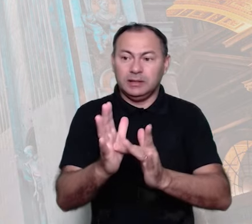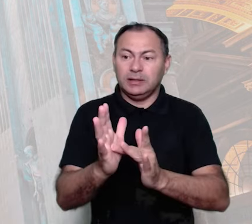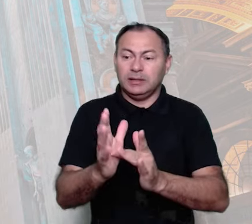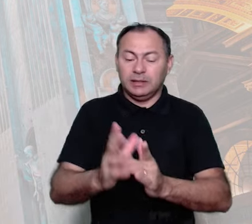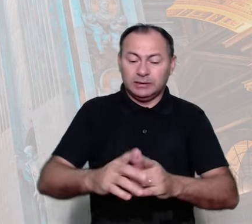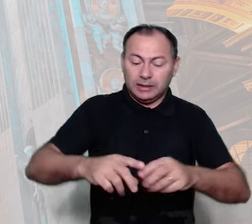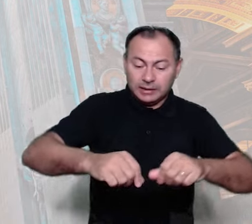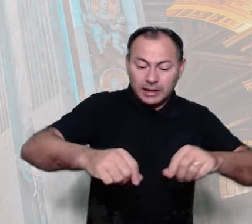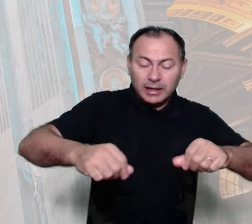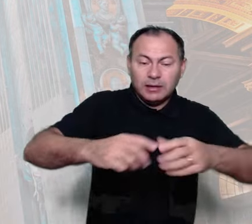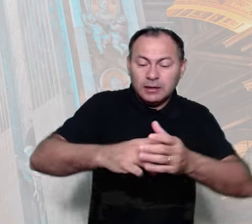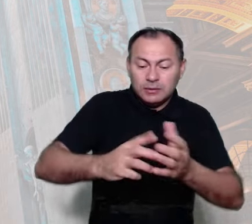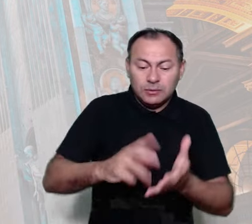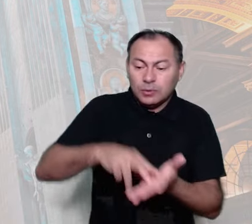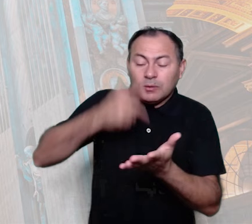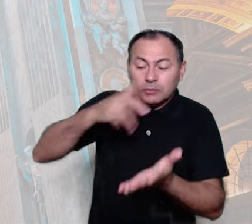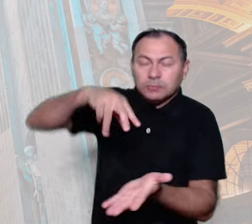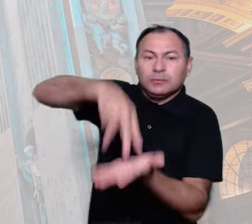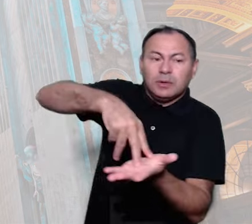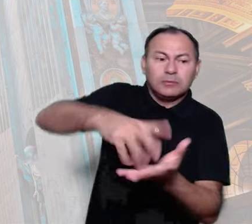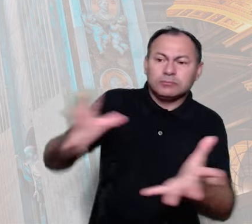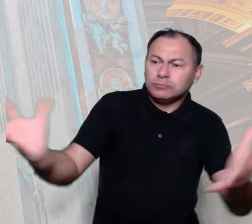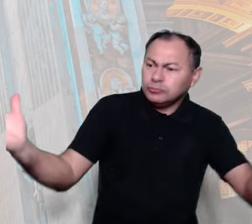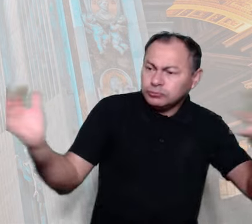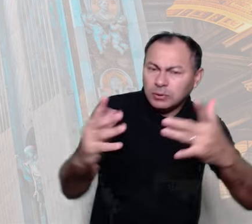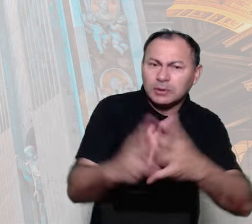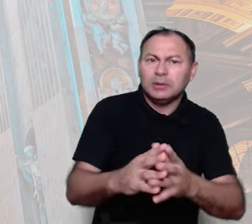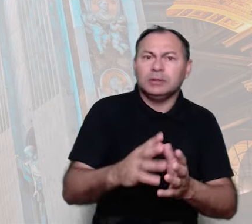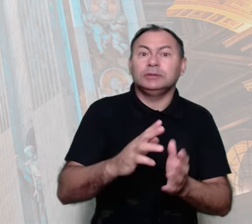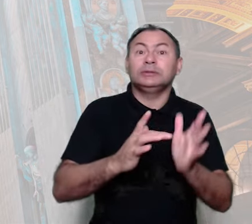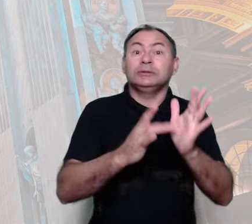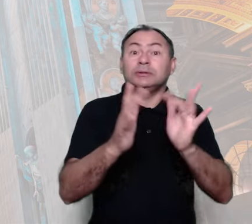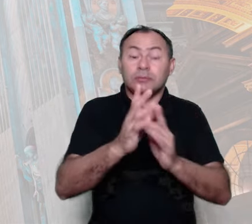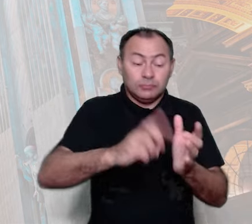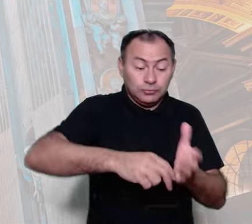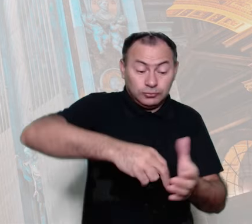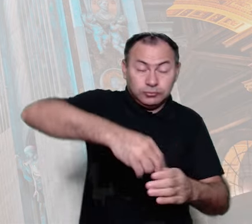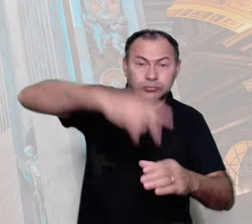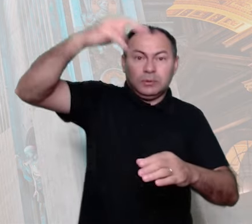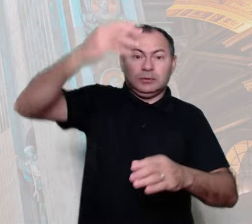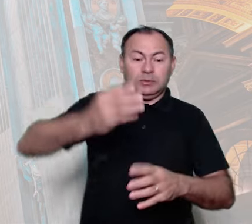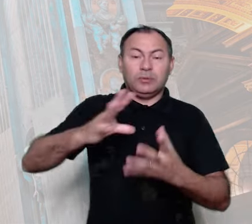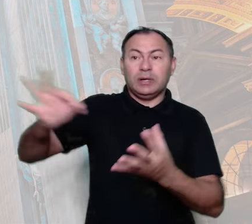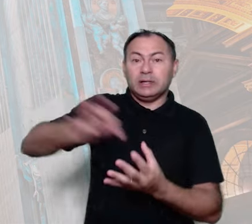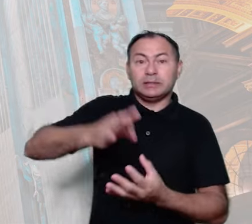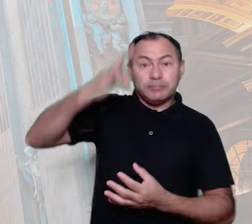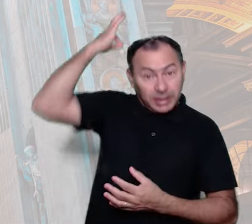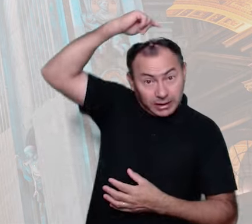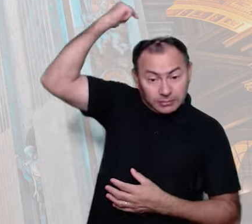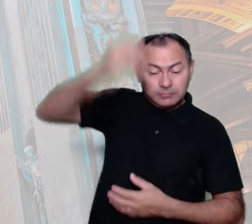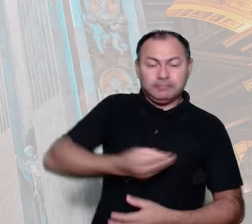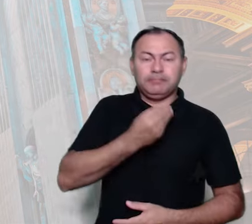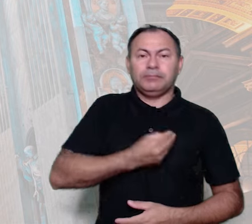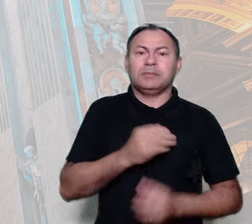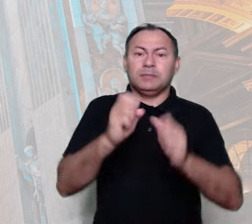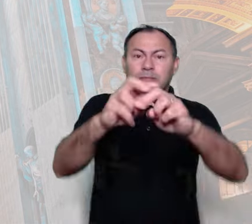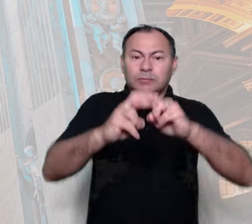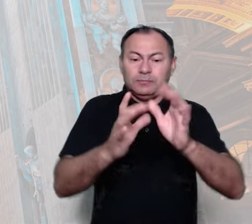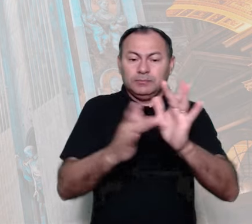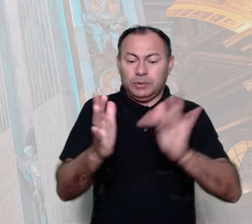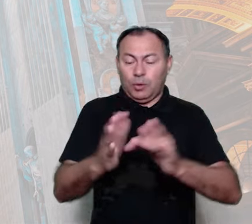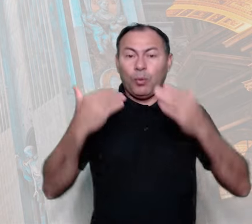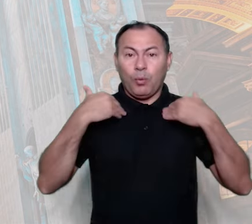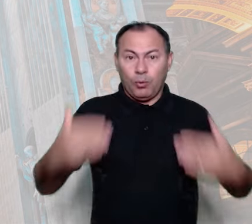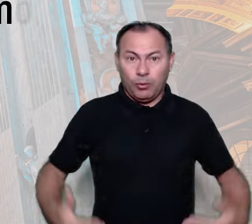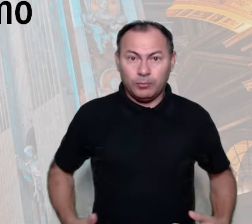Cristo, levantado da terra, atraiu todos a si, ressurgindo dos mortos, enviou sobre os discípulos seu espírito vivificante e por meio dele